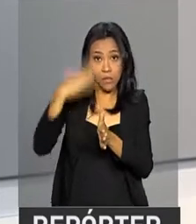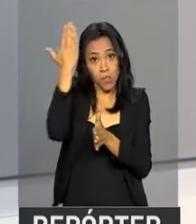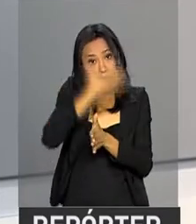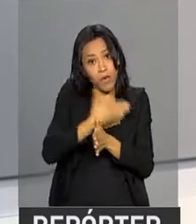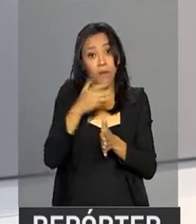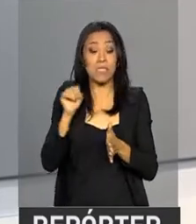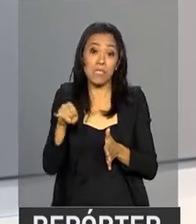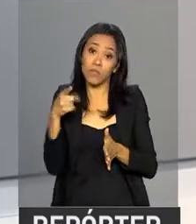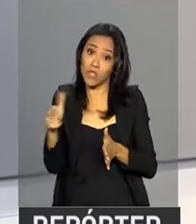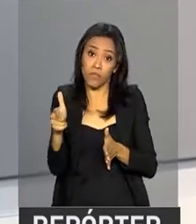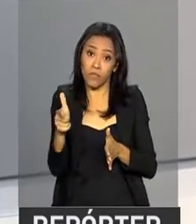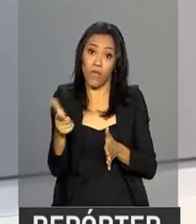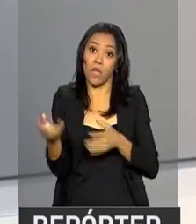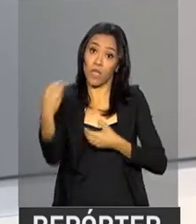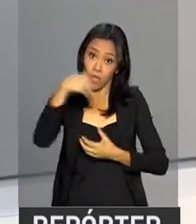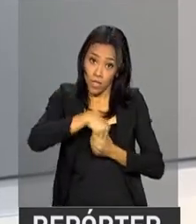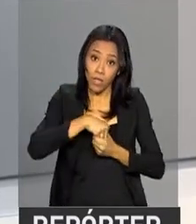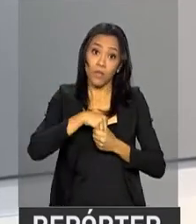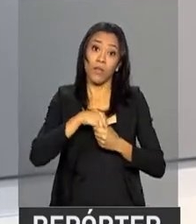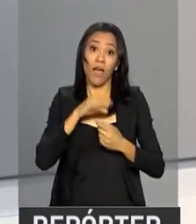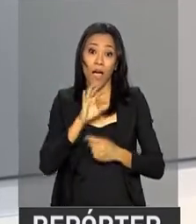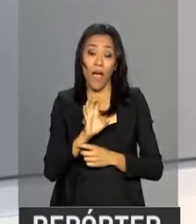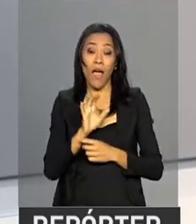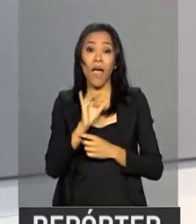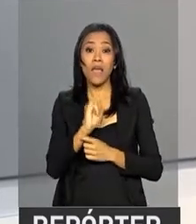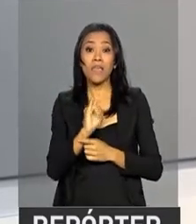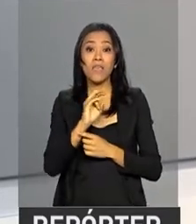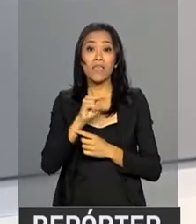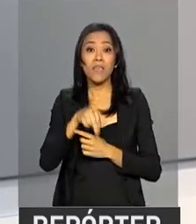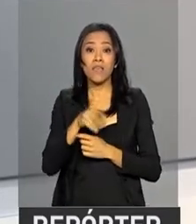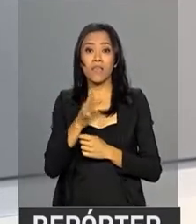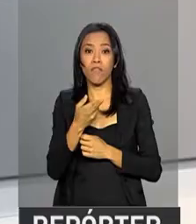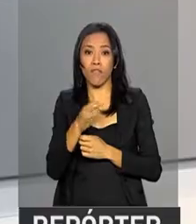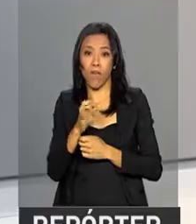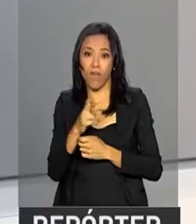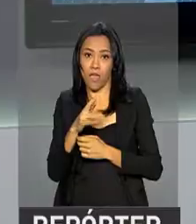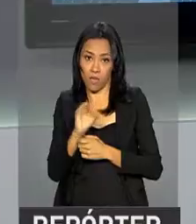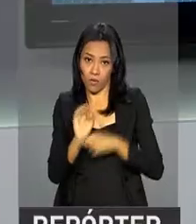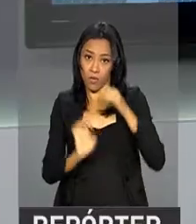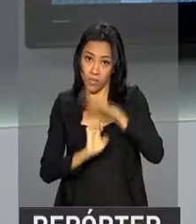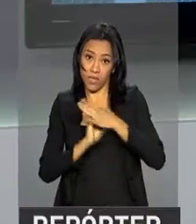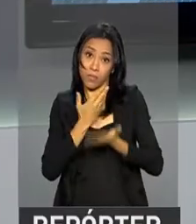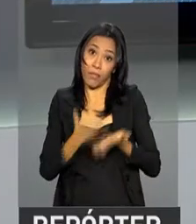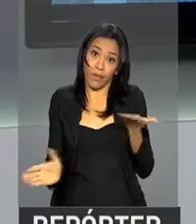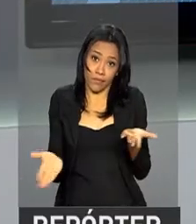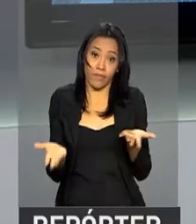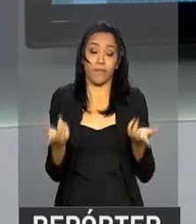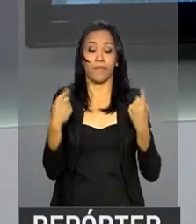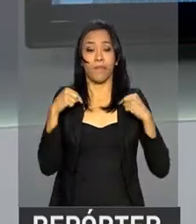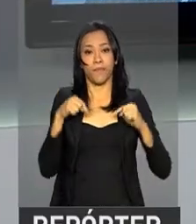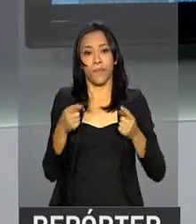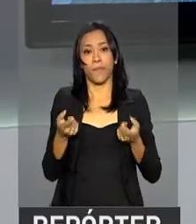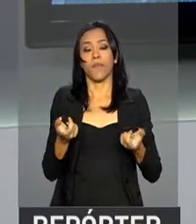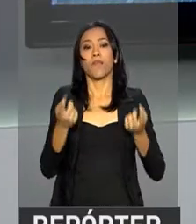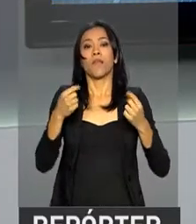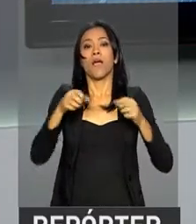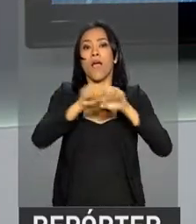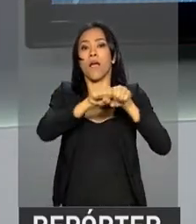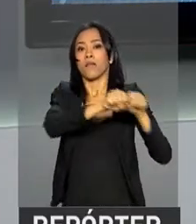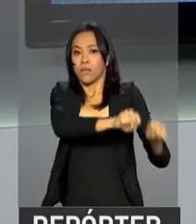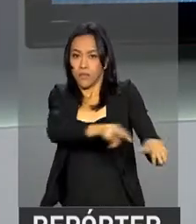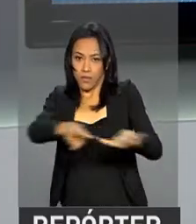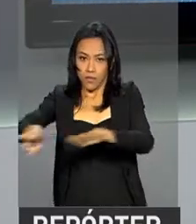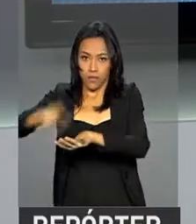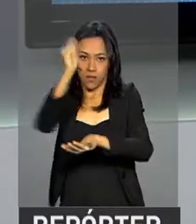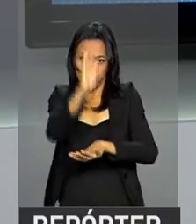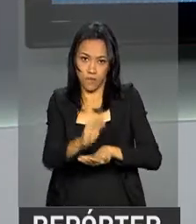mostraram que sem Congonhas, a Infraero perde a sustentabilidade financeira. A Semana Nacional de Ciência e Tecnologia